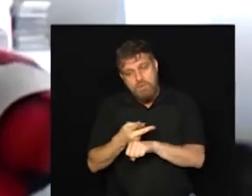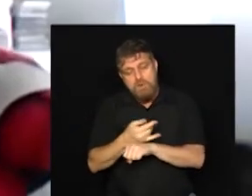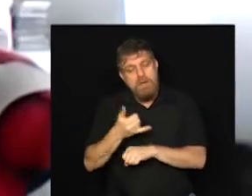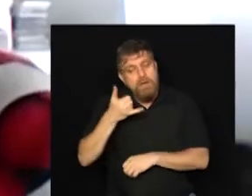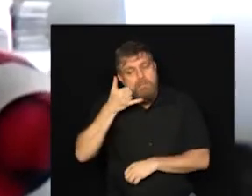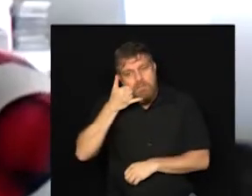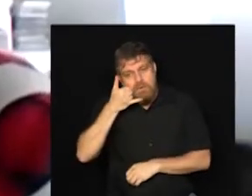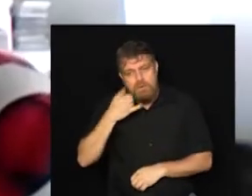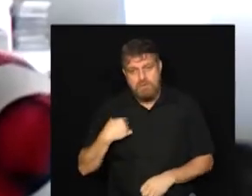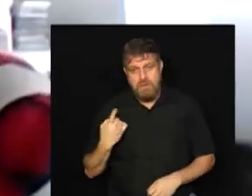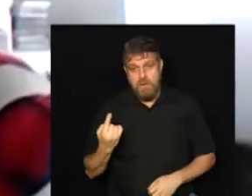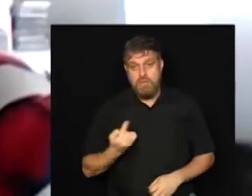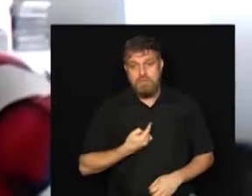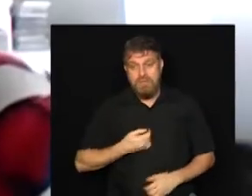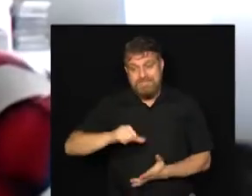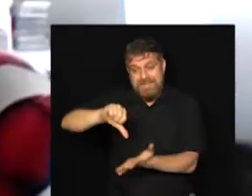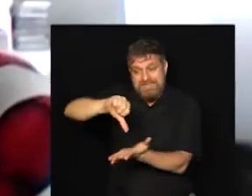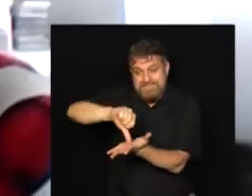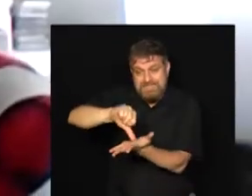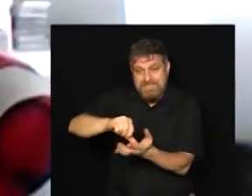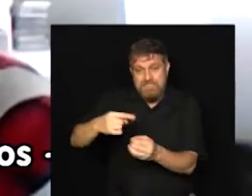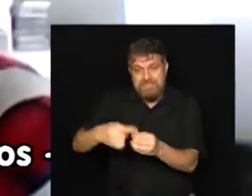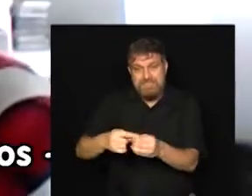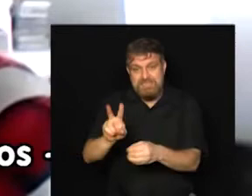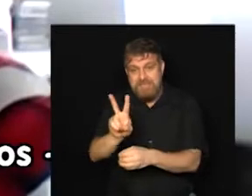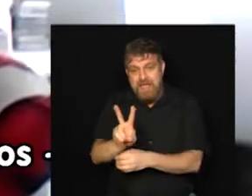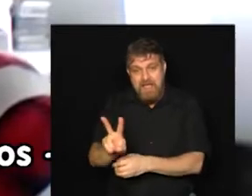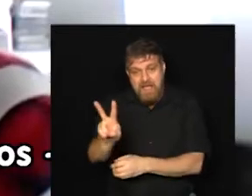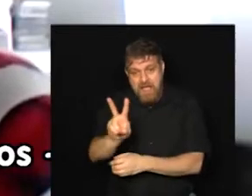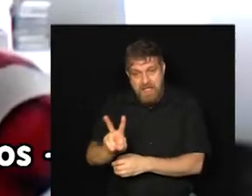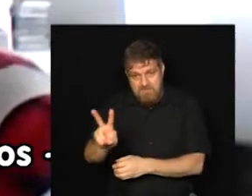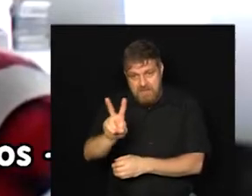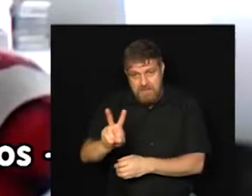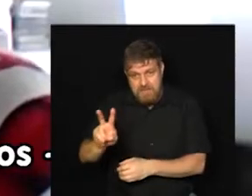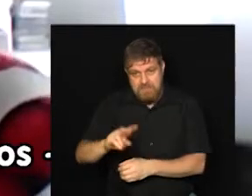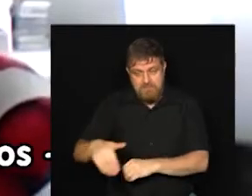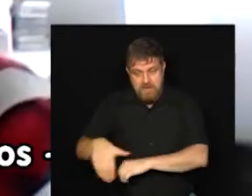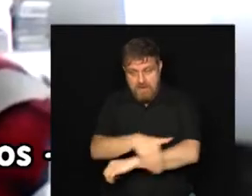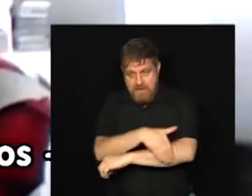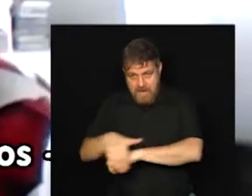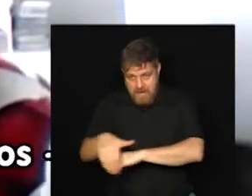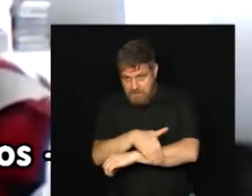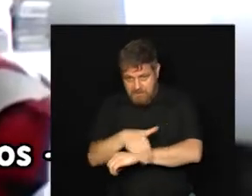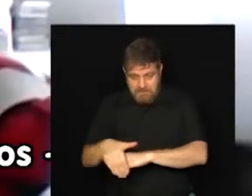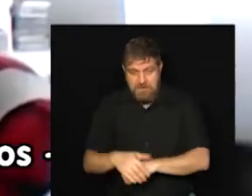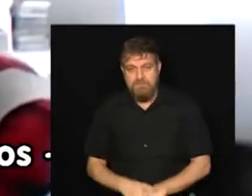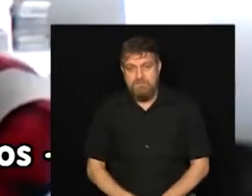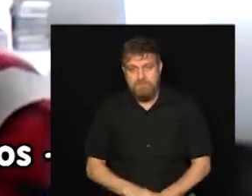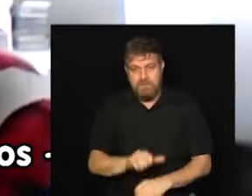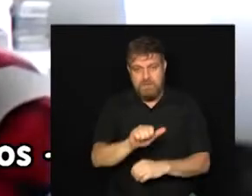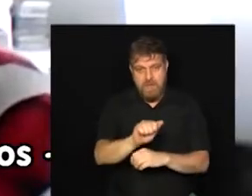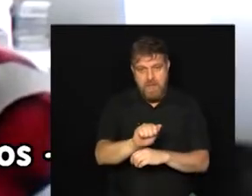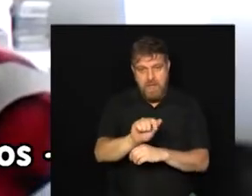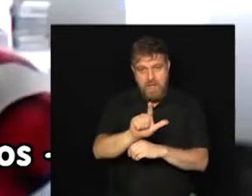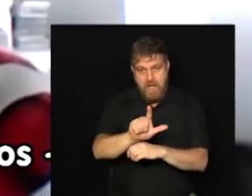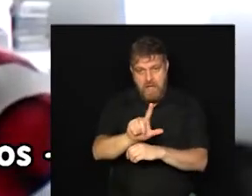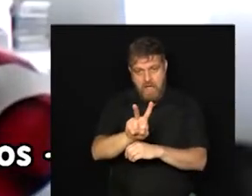3869-7899. Estamos em Valinhos, na Avenida Joaquim Alves Correia, 3855.